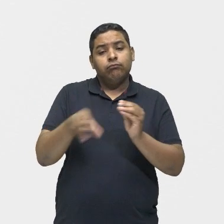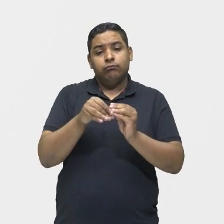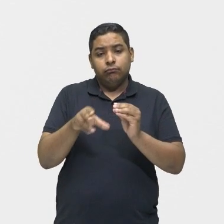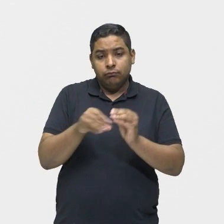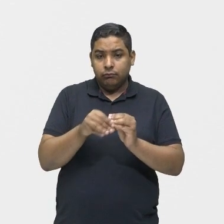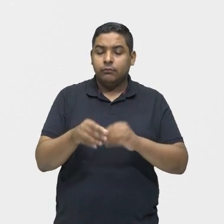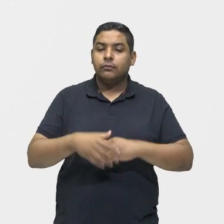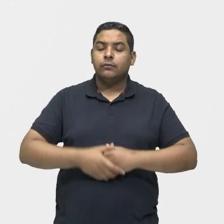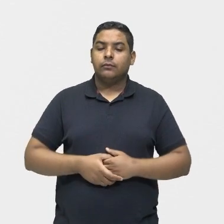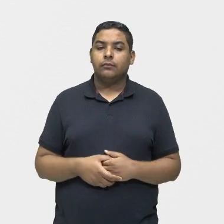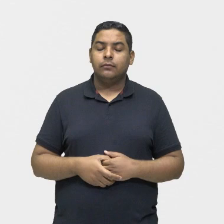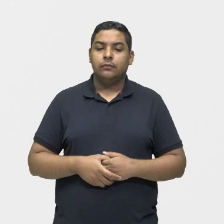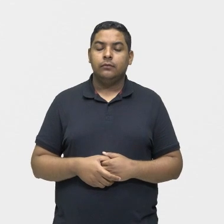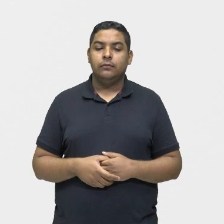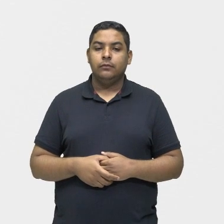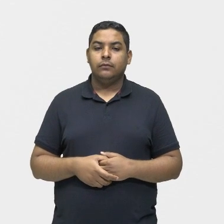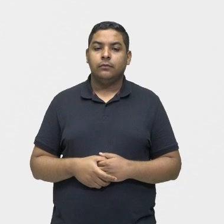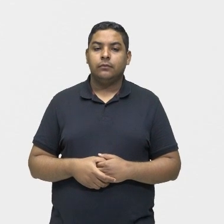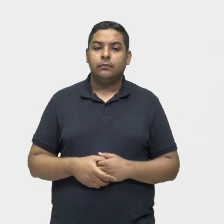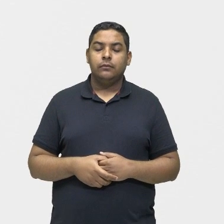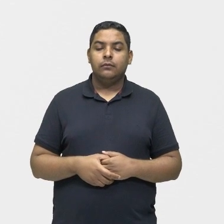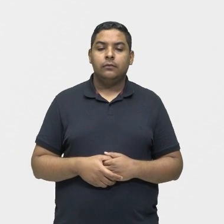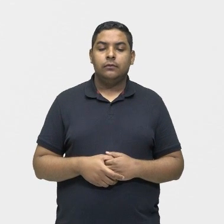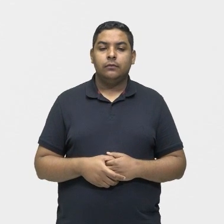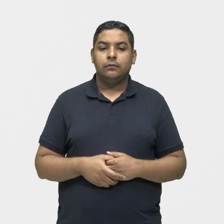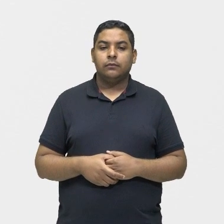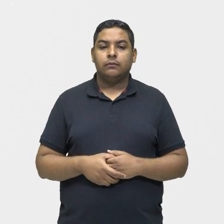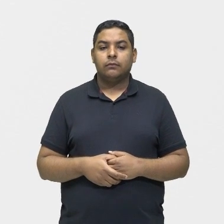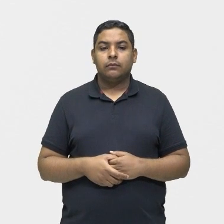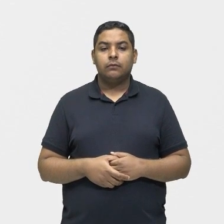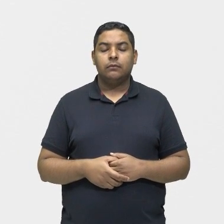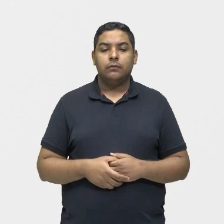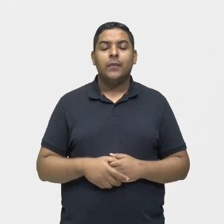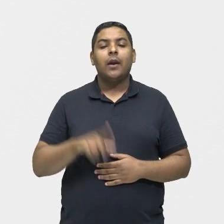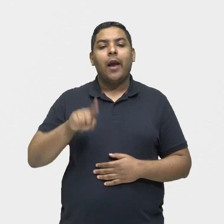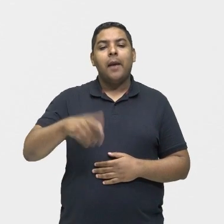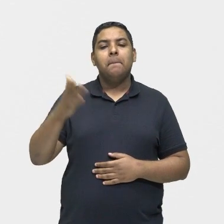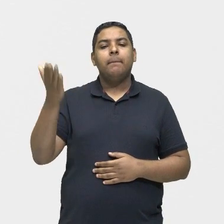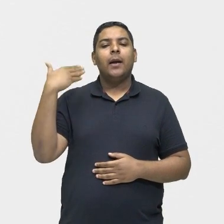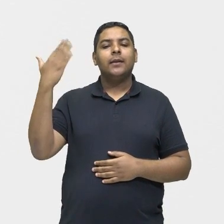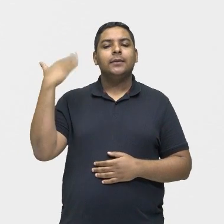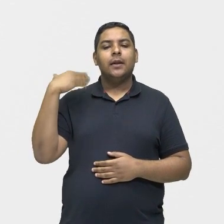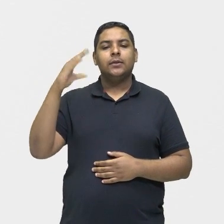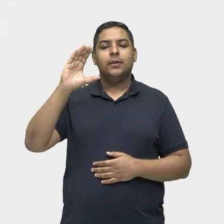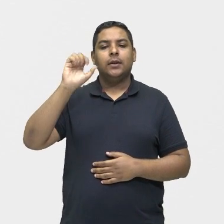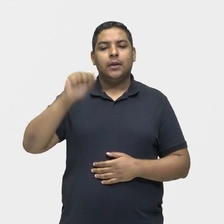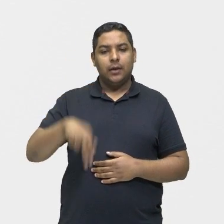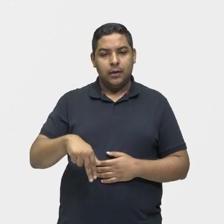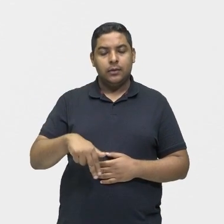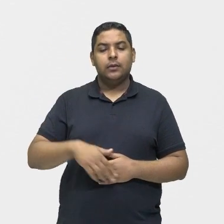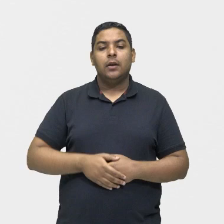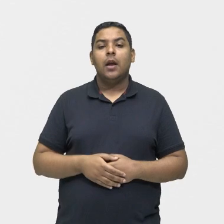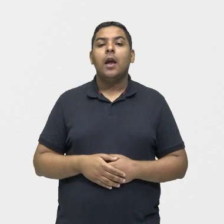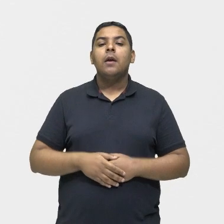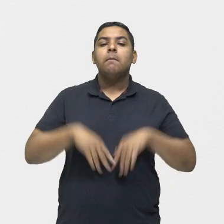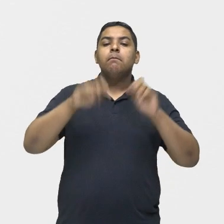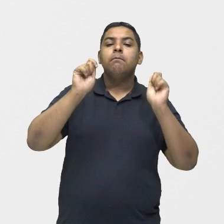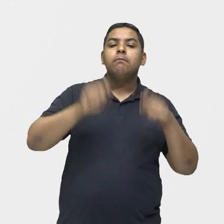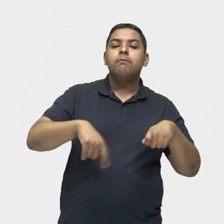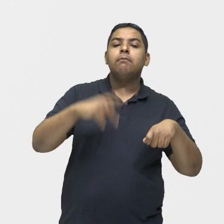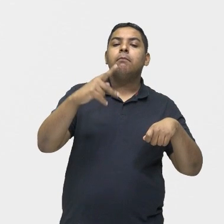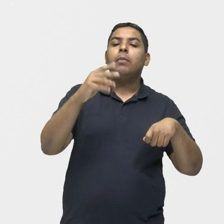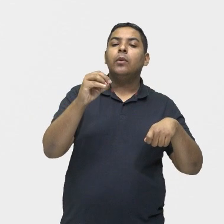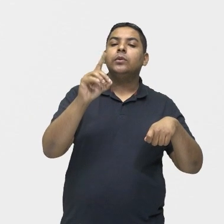verb, o could, então, é o passado de can e ele significa podia ou poderia, tá certo? Então, o significado de